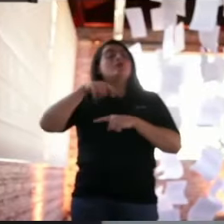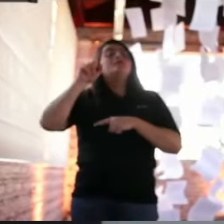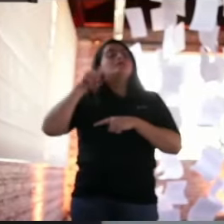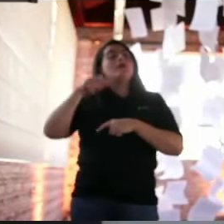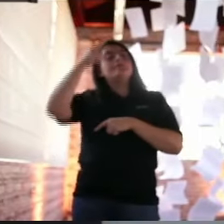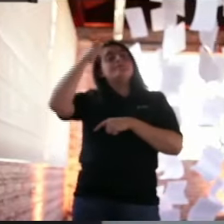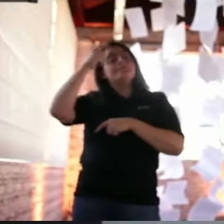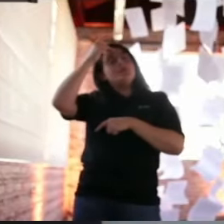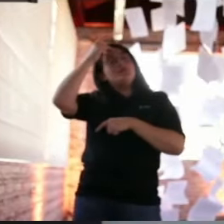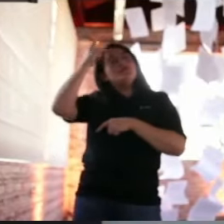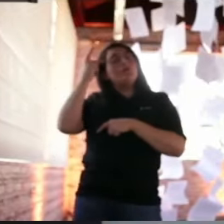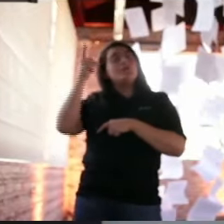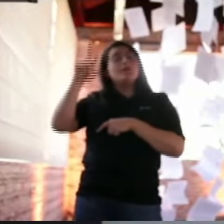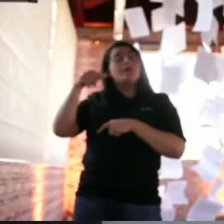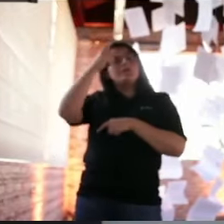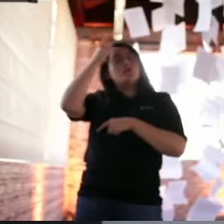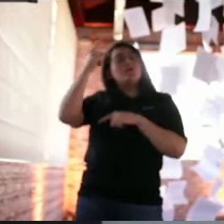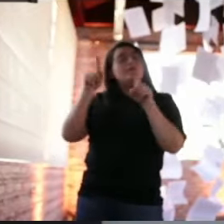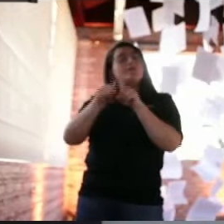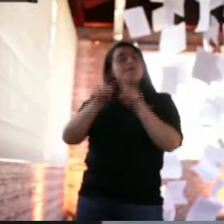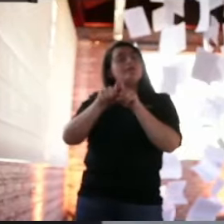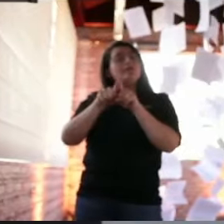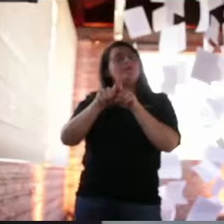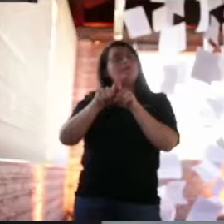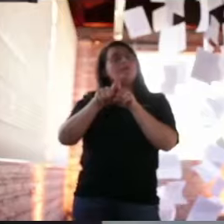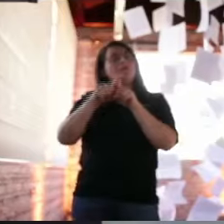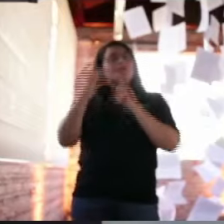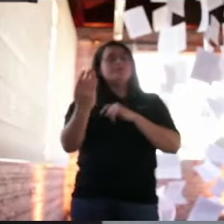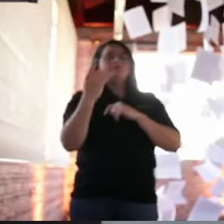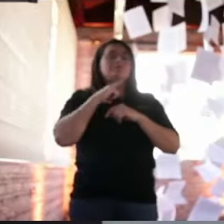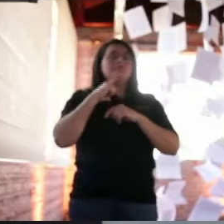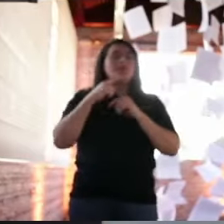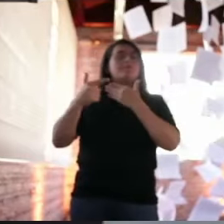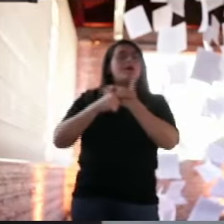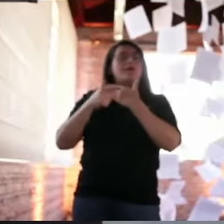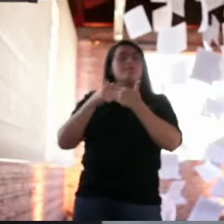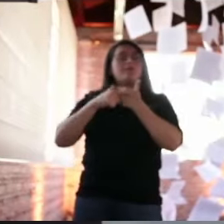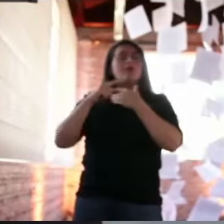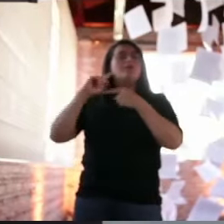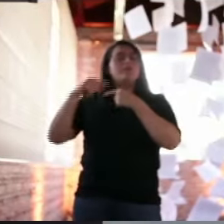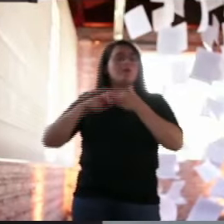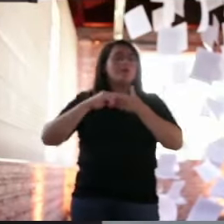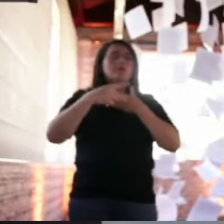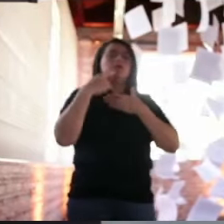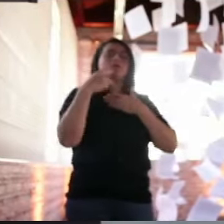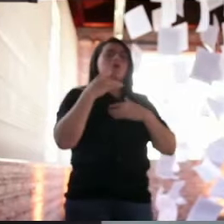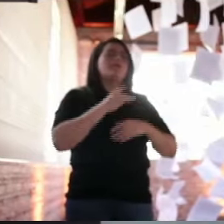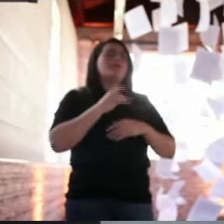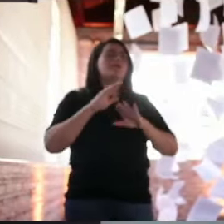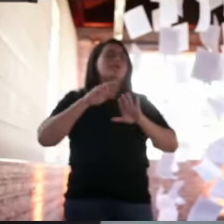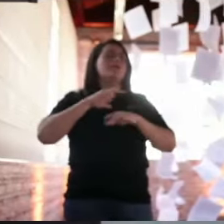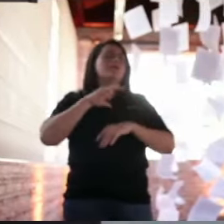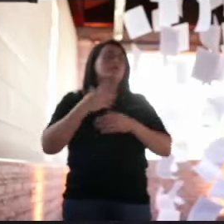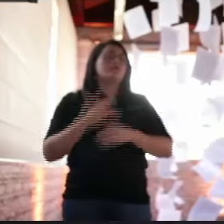os psicanalistas são pessoas e encarnam aí um papel e reproduzem seus próprios medos né